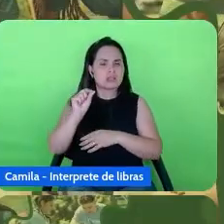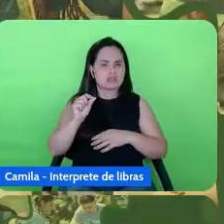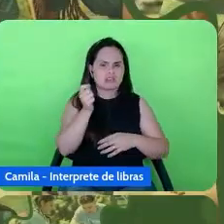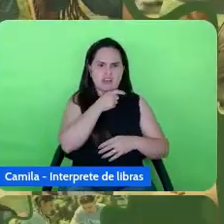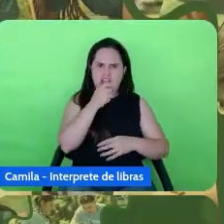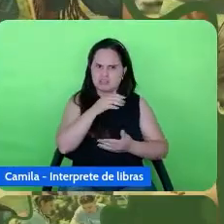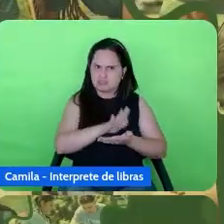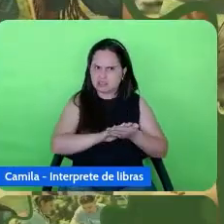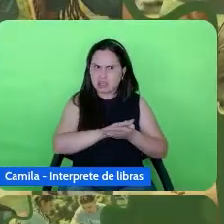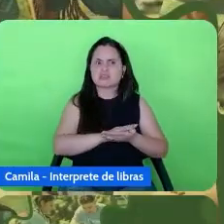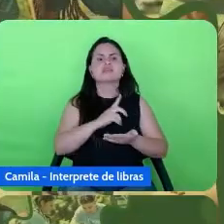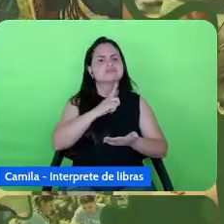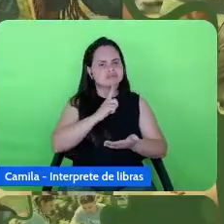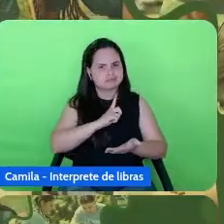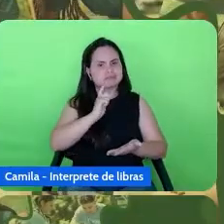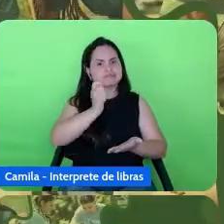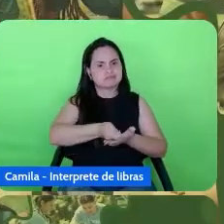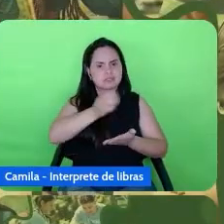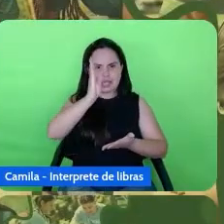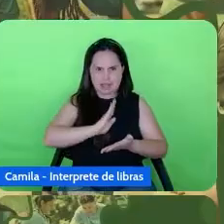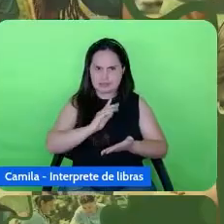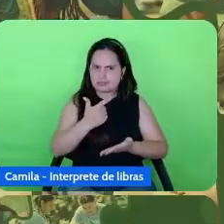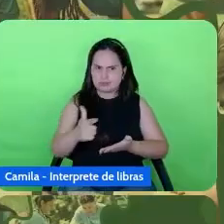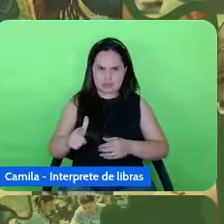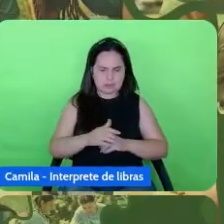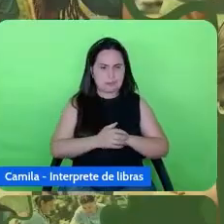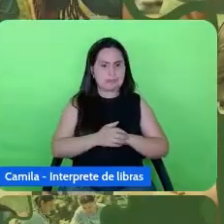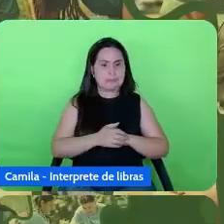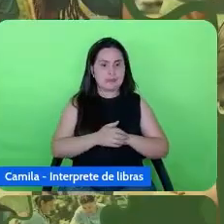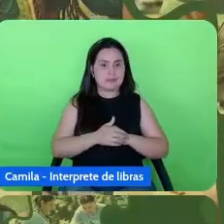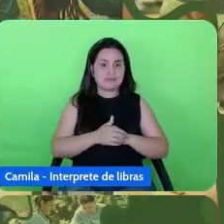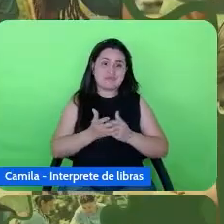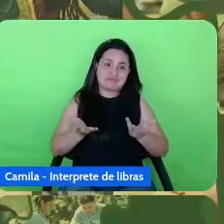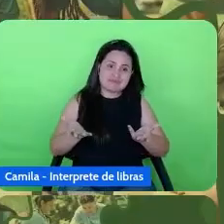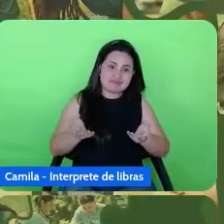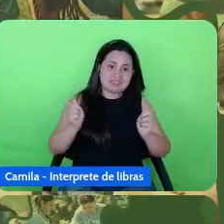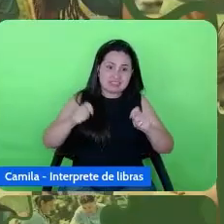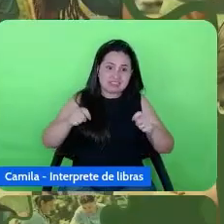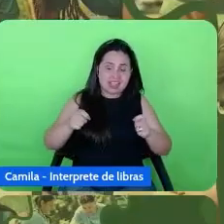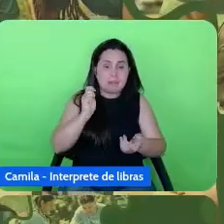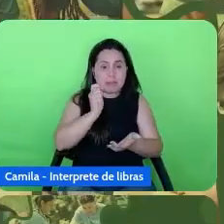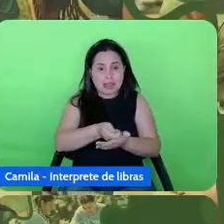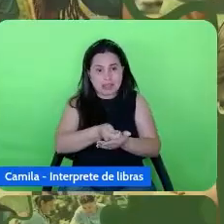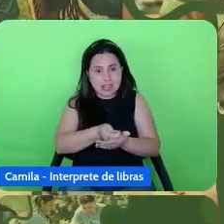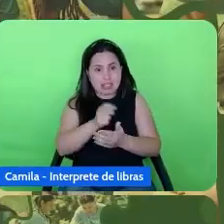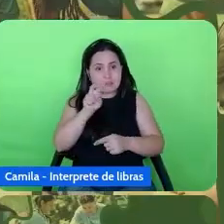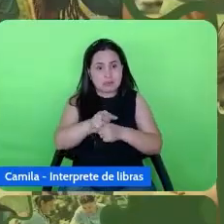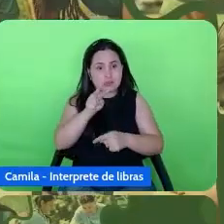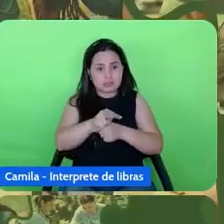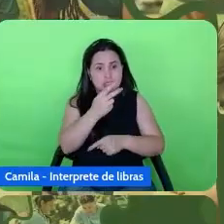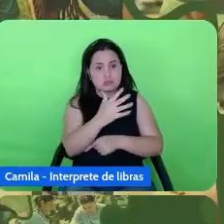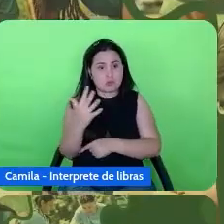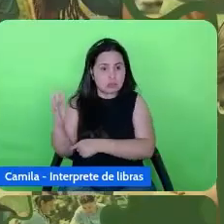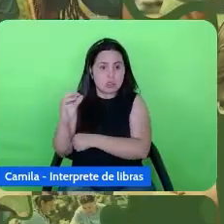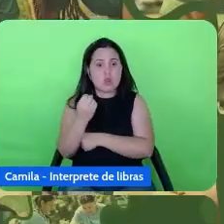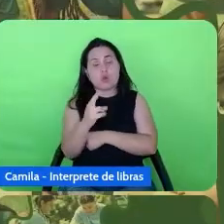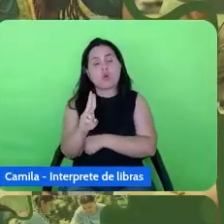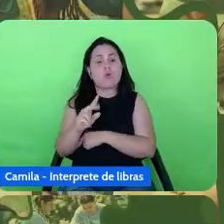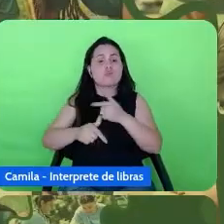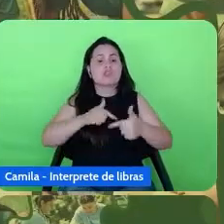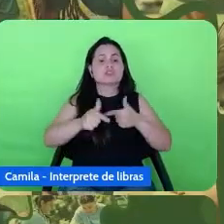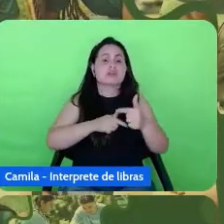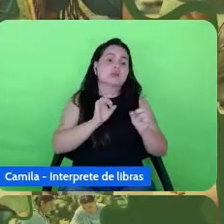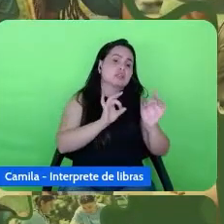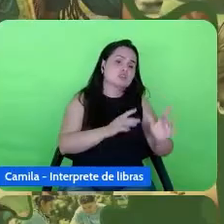tem um custo. Então, a gente está disposto a pagar pelas coisas que protegem o meio ambiente? Ou ainda vamos trabalhar com a lógica de só comprar o